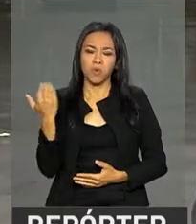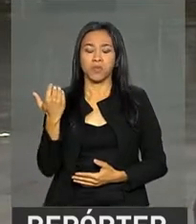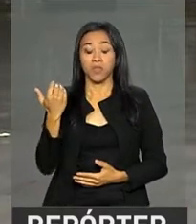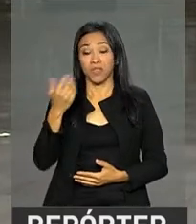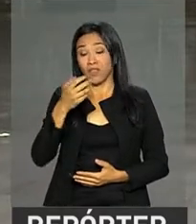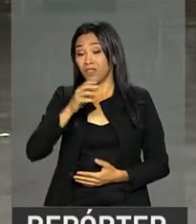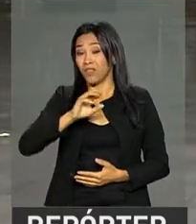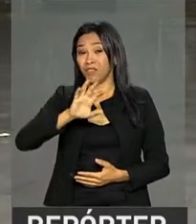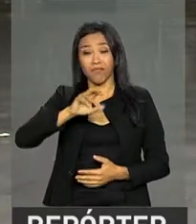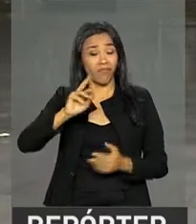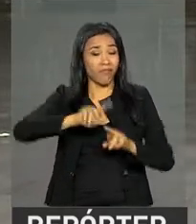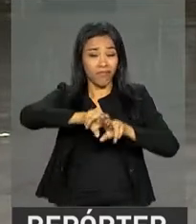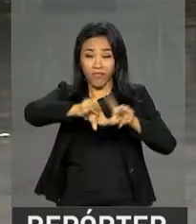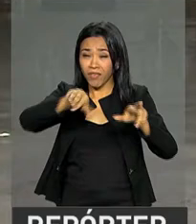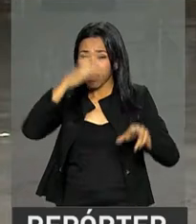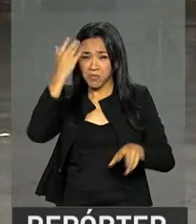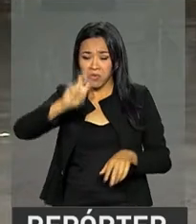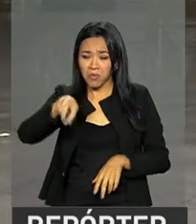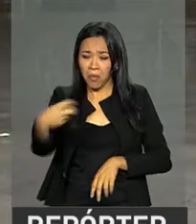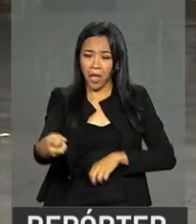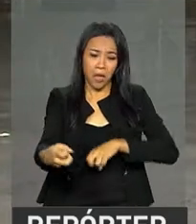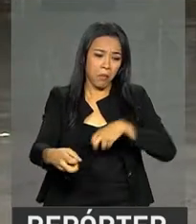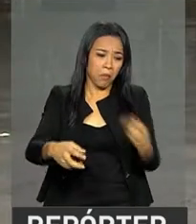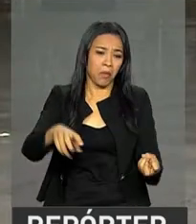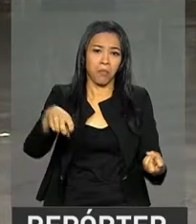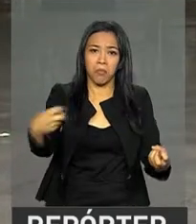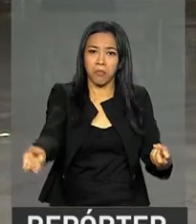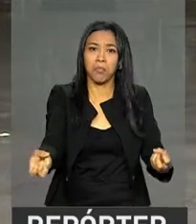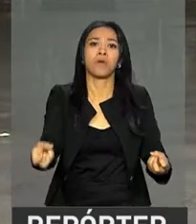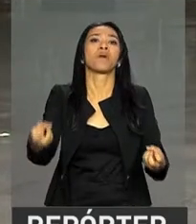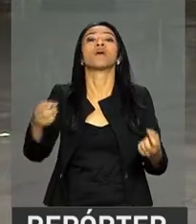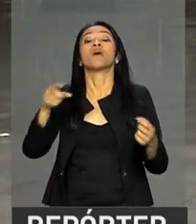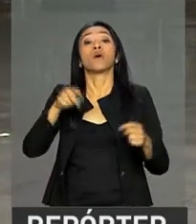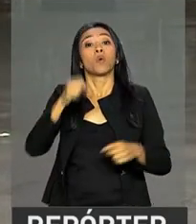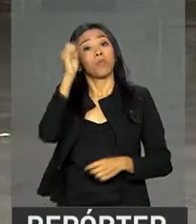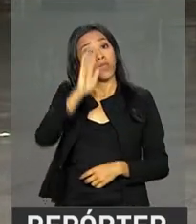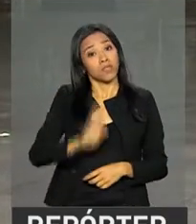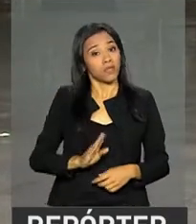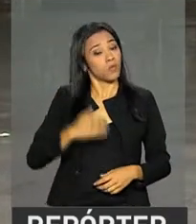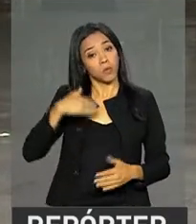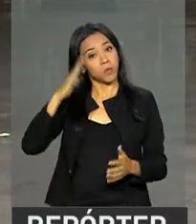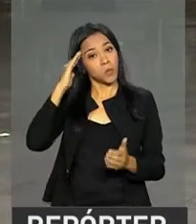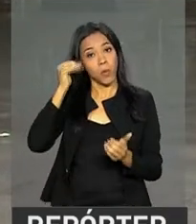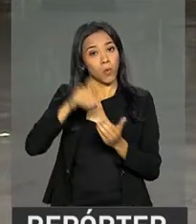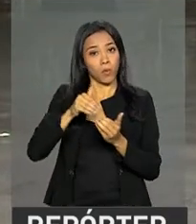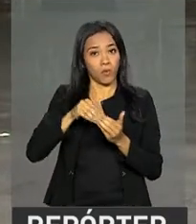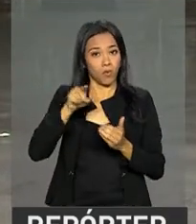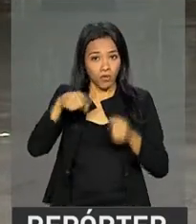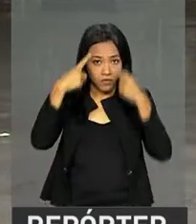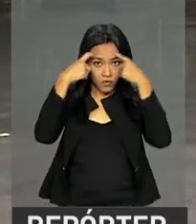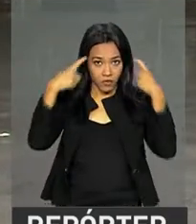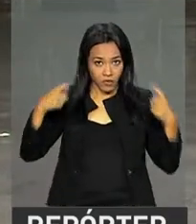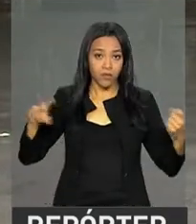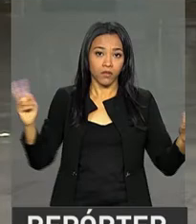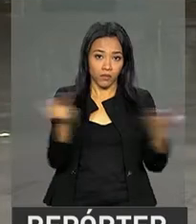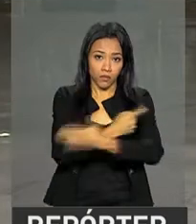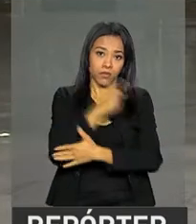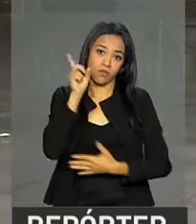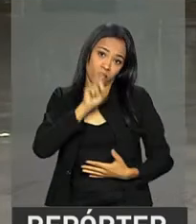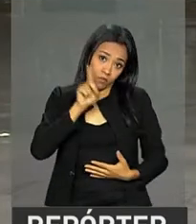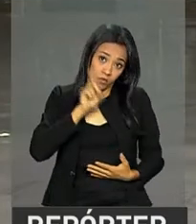pelo horário local o texto afirma que o brasil condena este ato de violência expressa e o